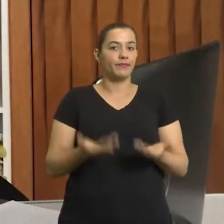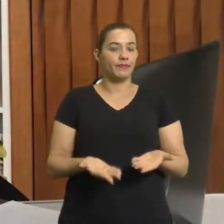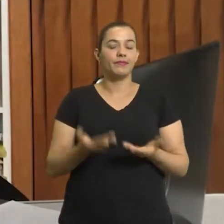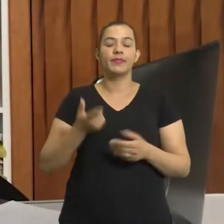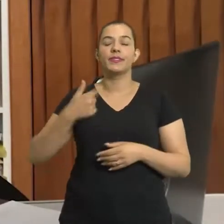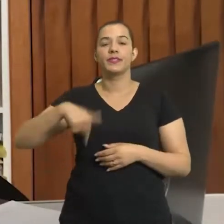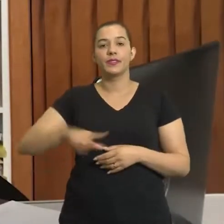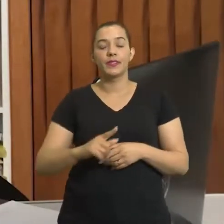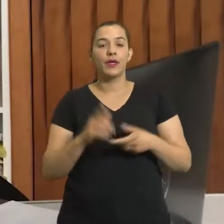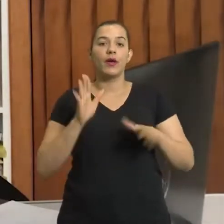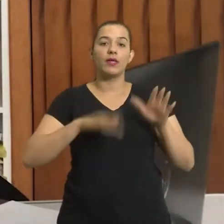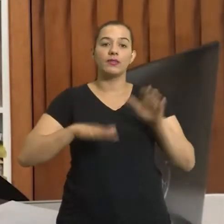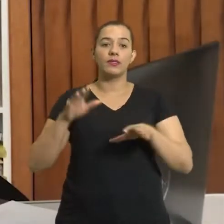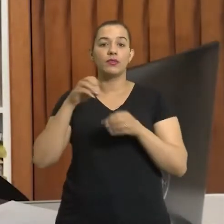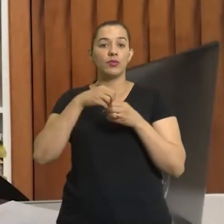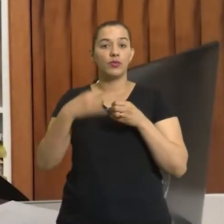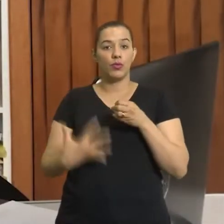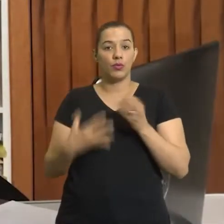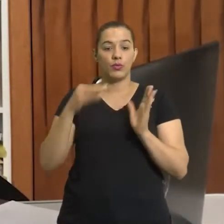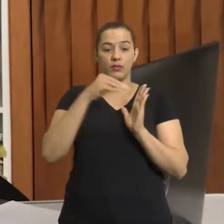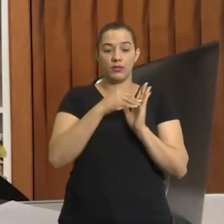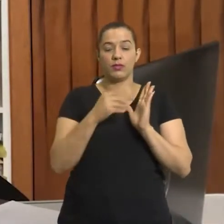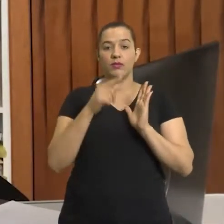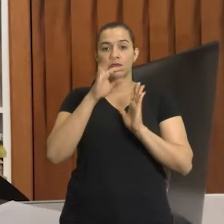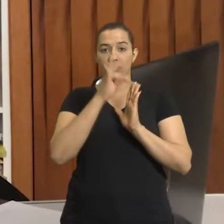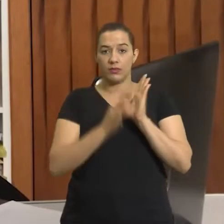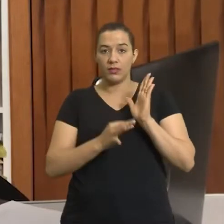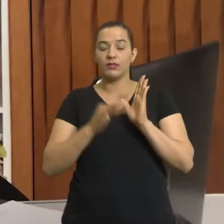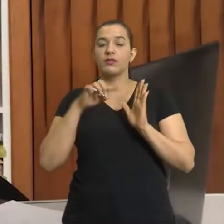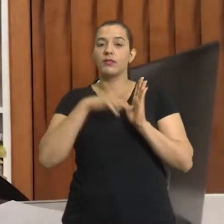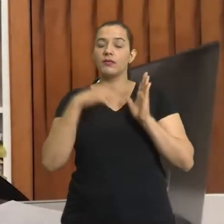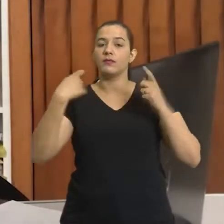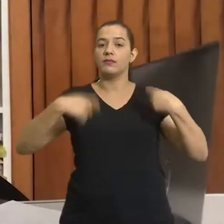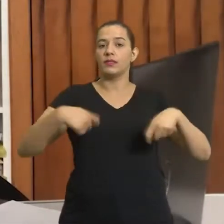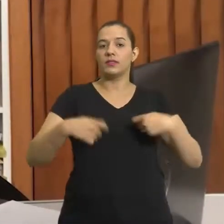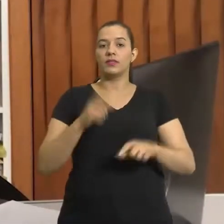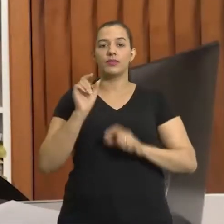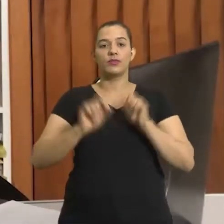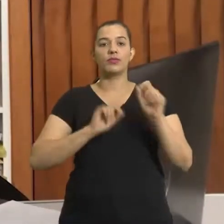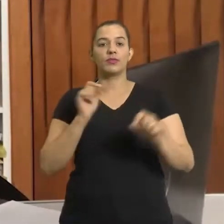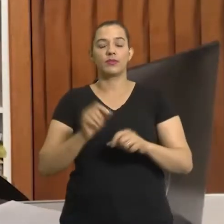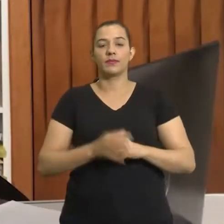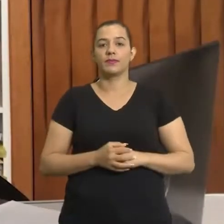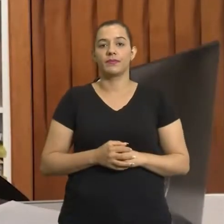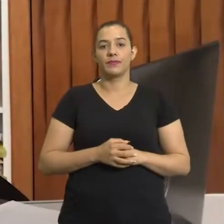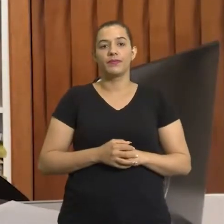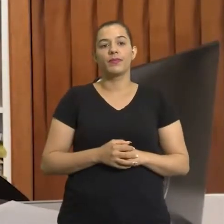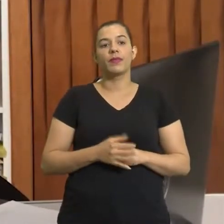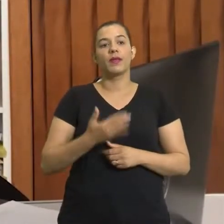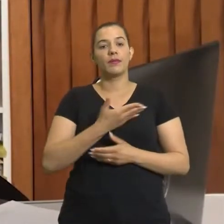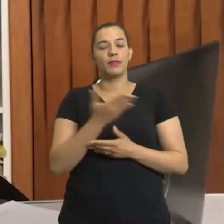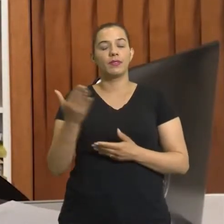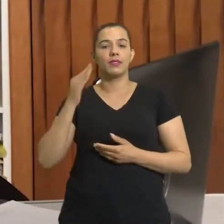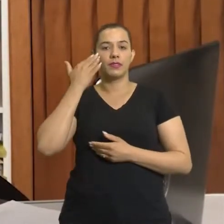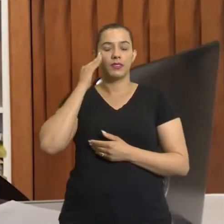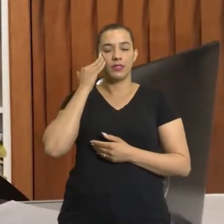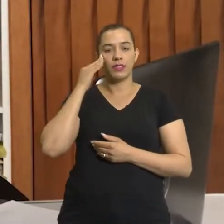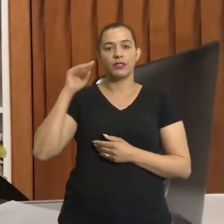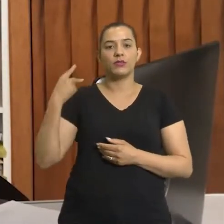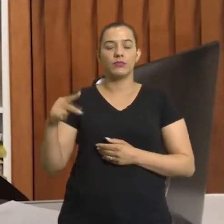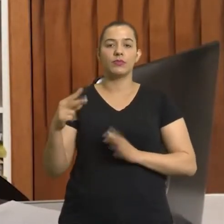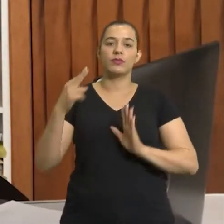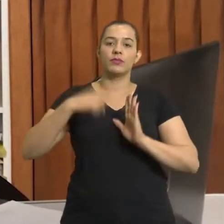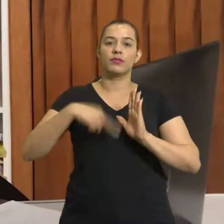Então, muito do conteúdo que está no texto, ele precisa ser depreendido pelo leitor, ele não